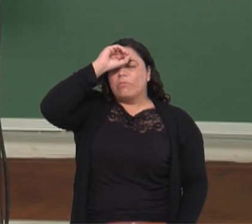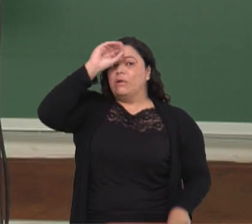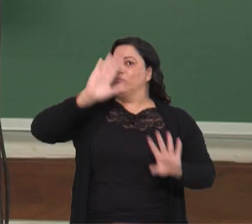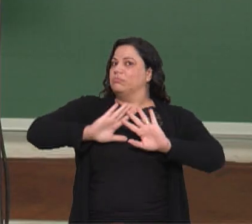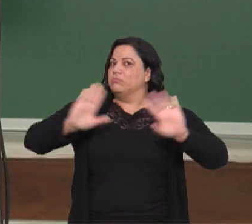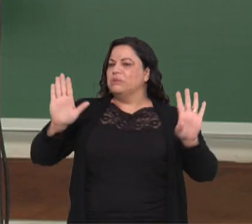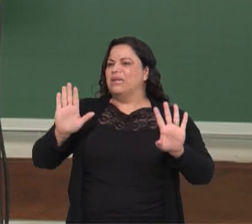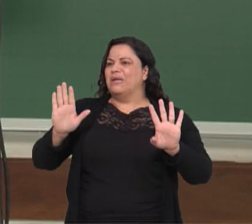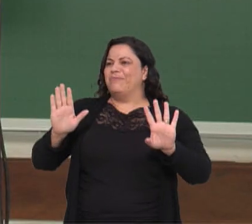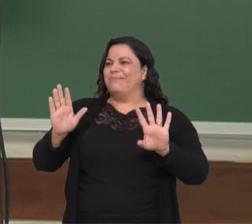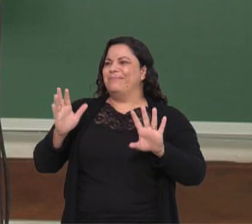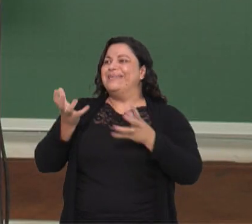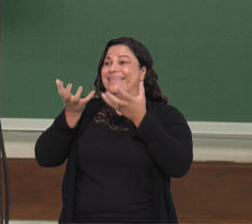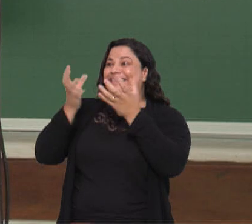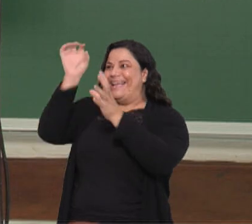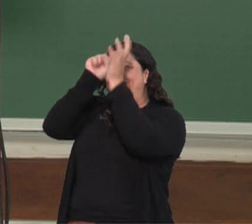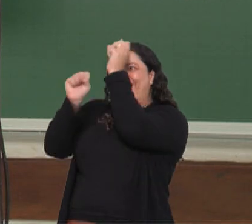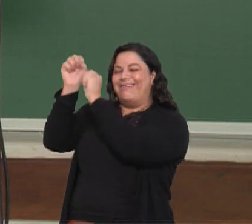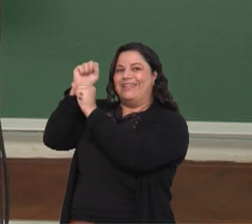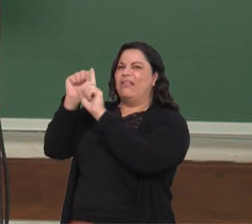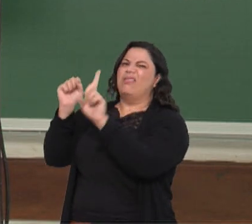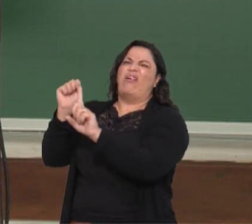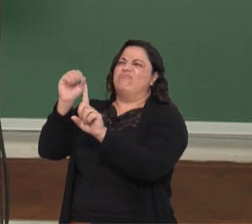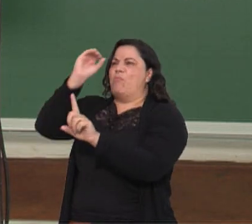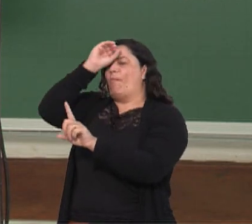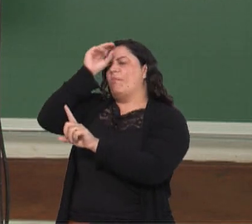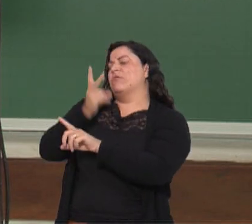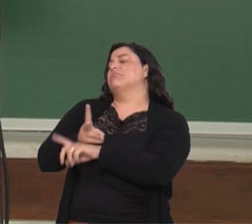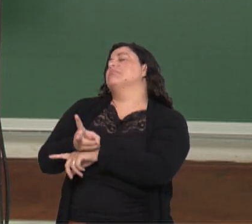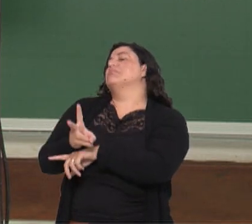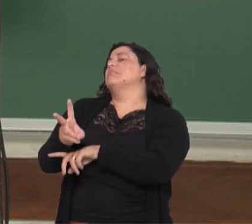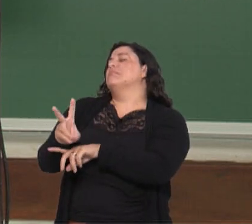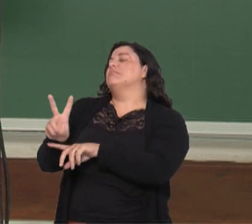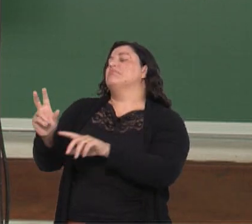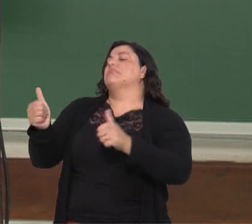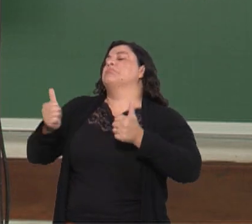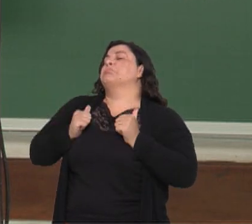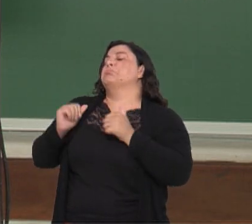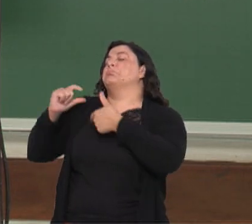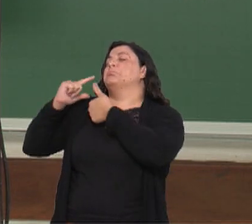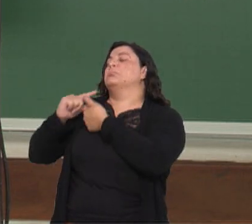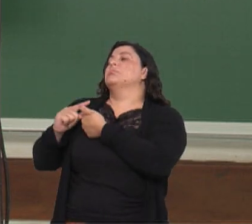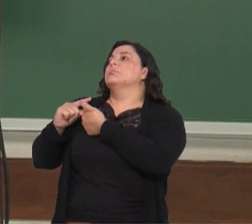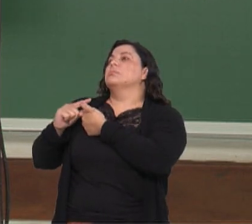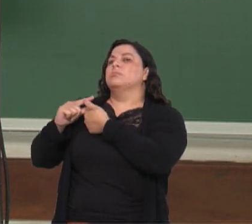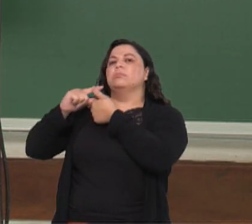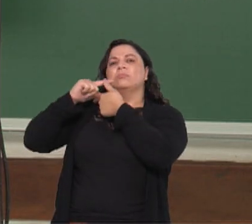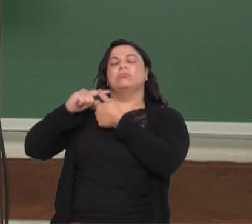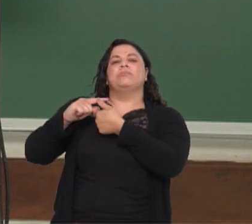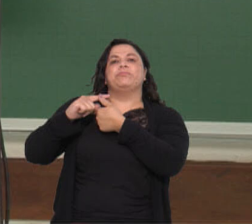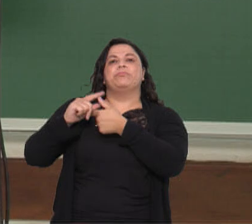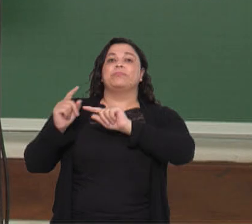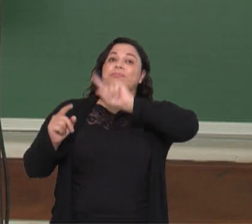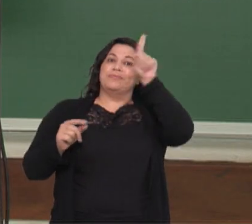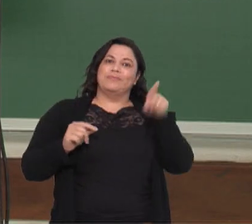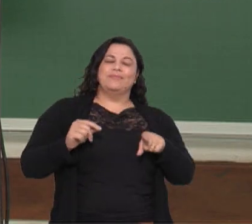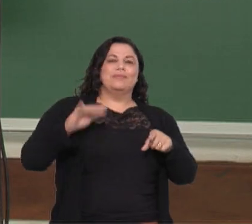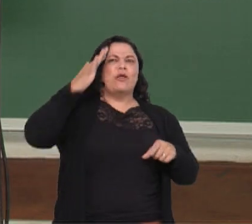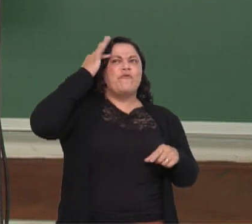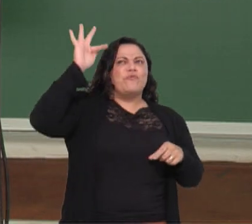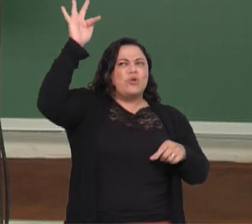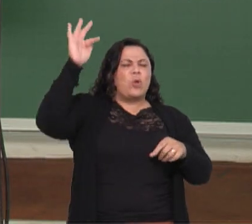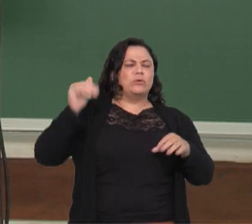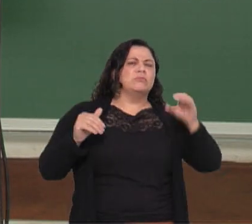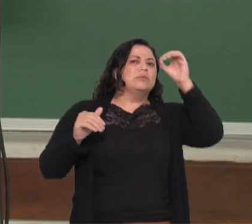saber, fica na ignorância. O filósofo é quem? É o ignorante, consciente da sua ignorância, e por